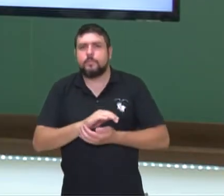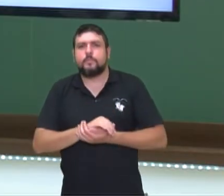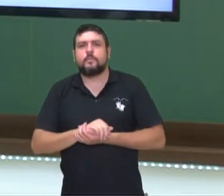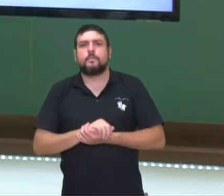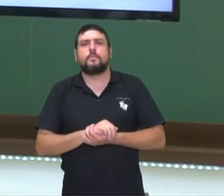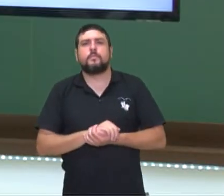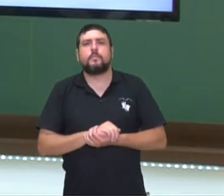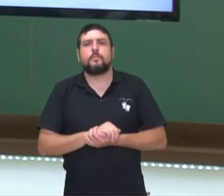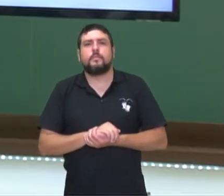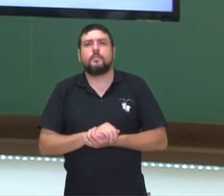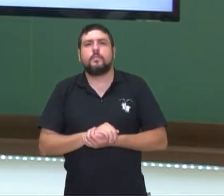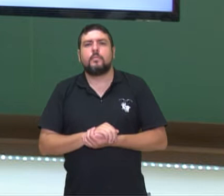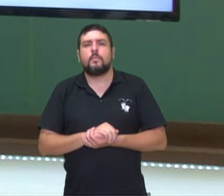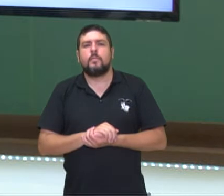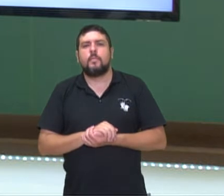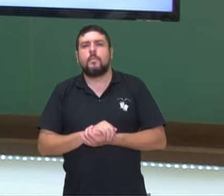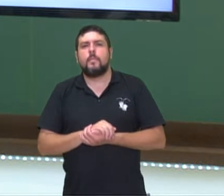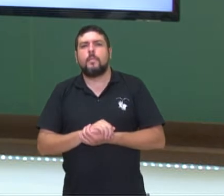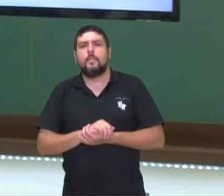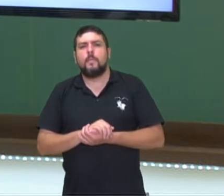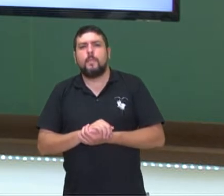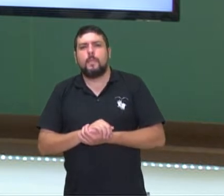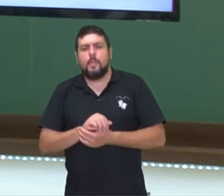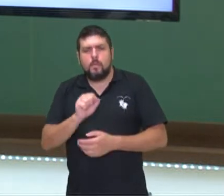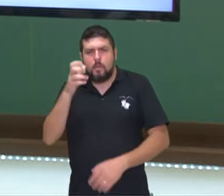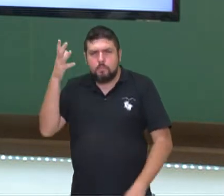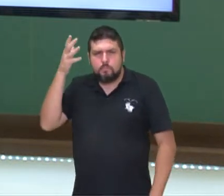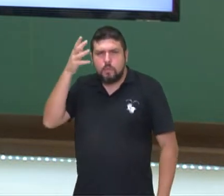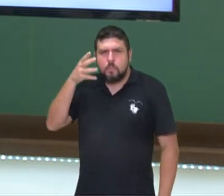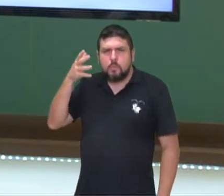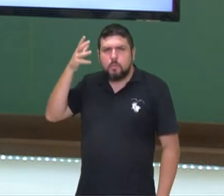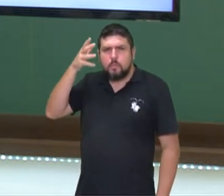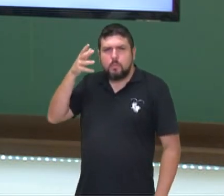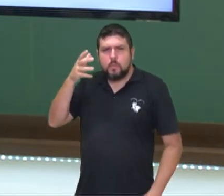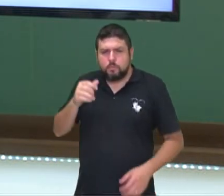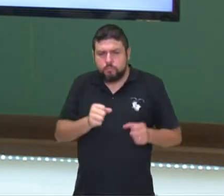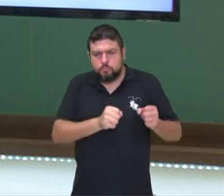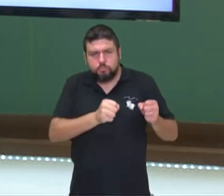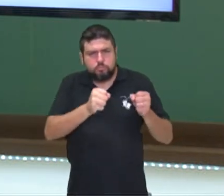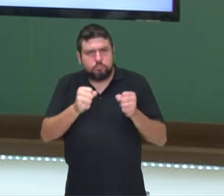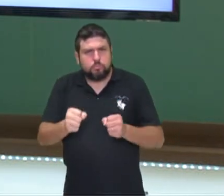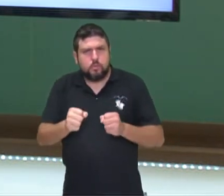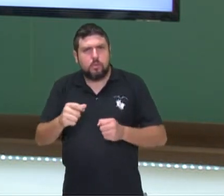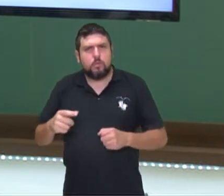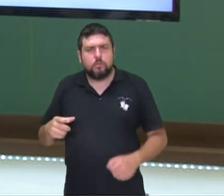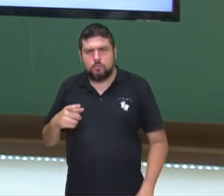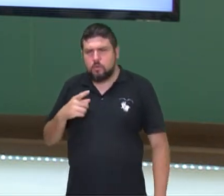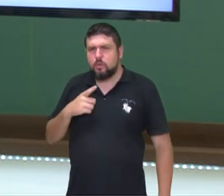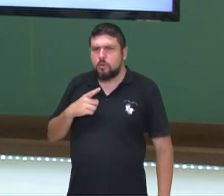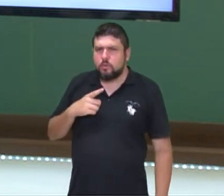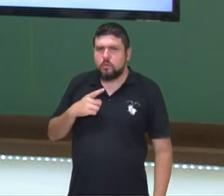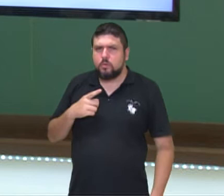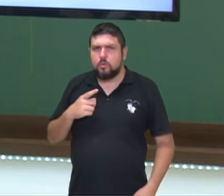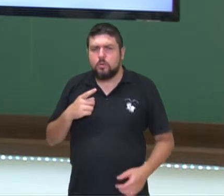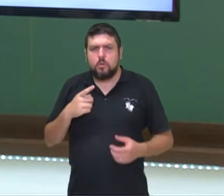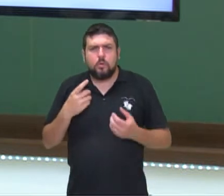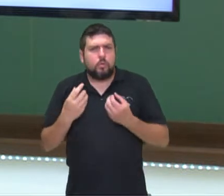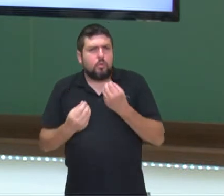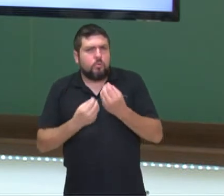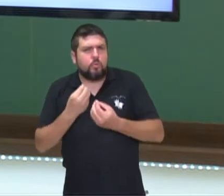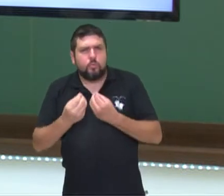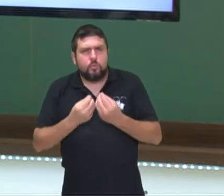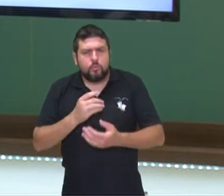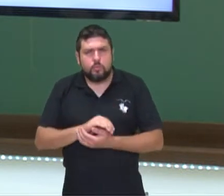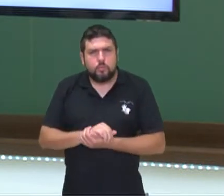discurso, qual é o poder de um discurso? Até onde um discurso pode chegar? O que um discurso